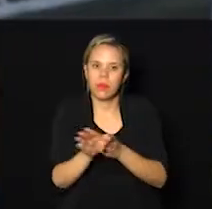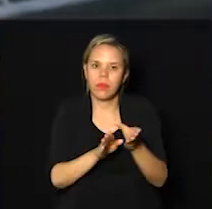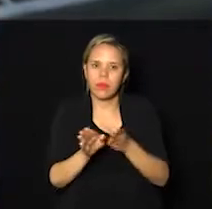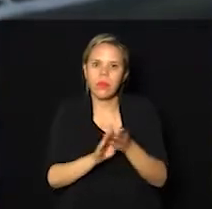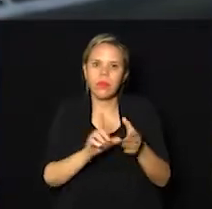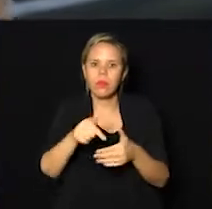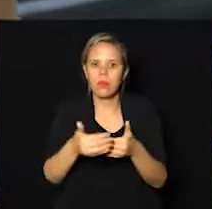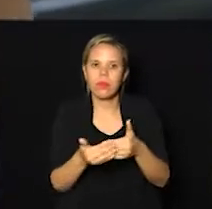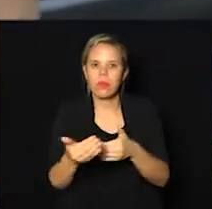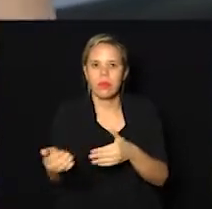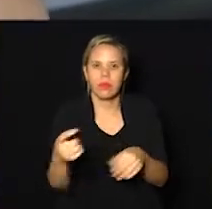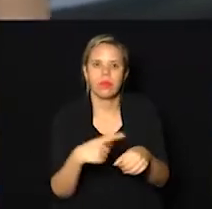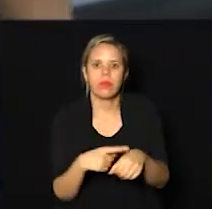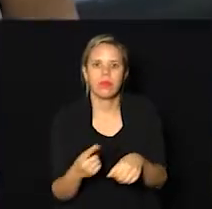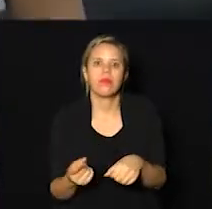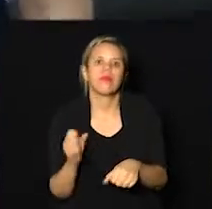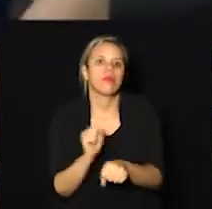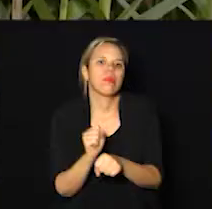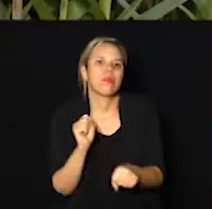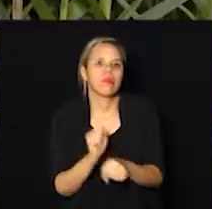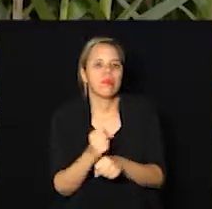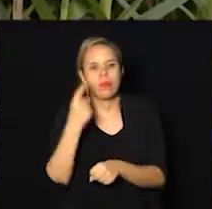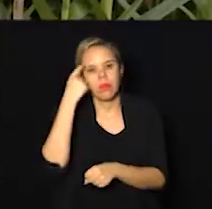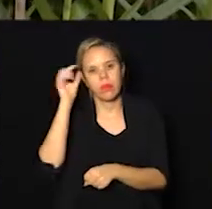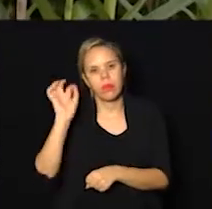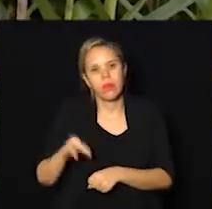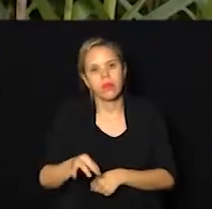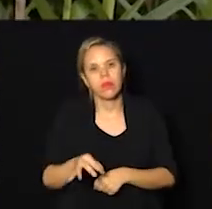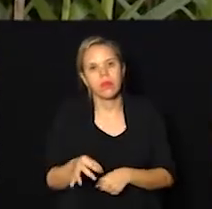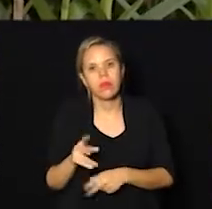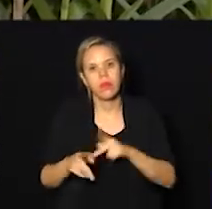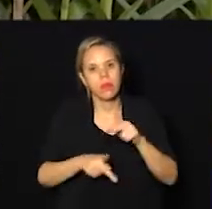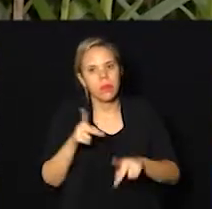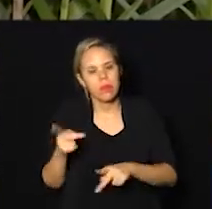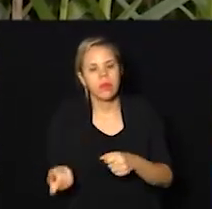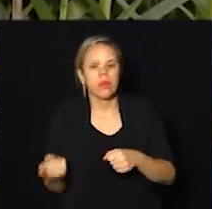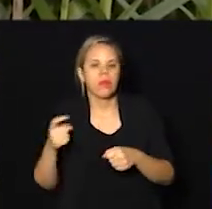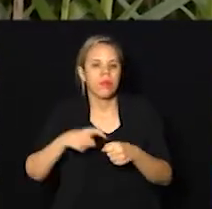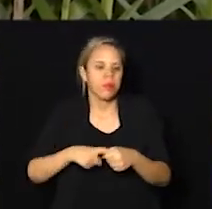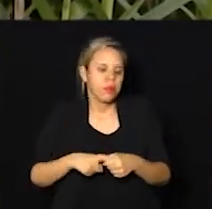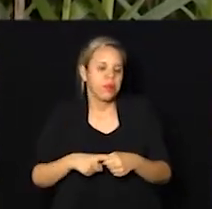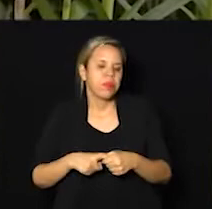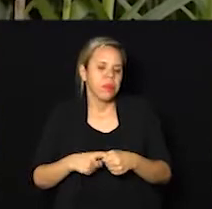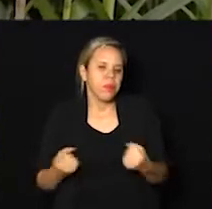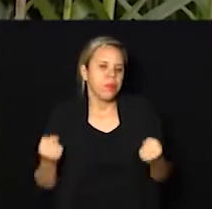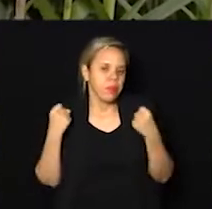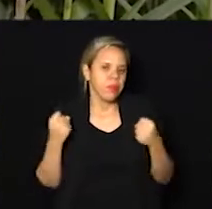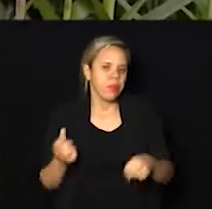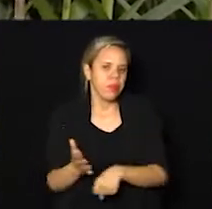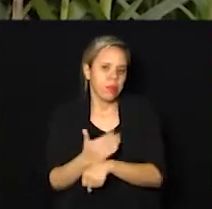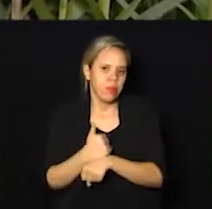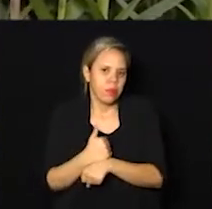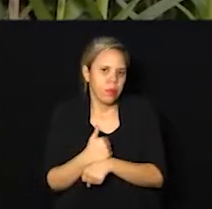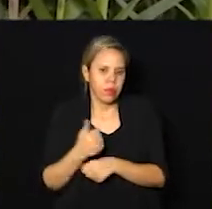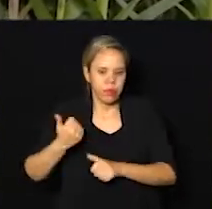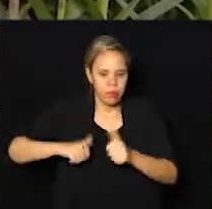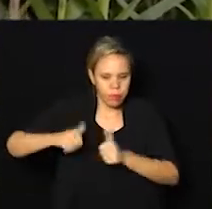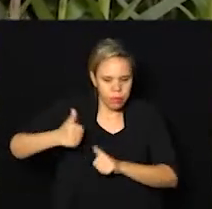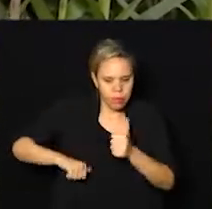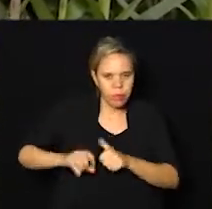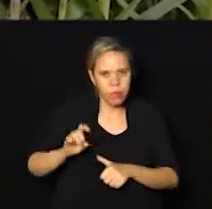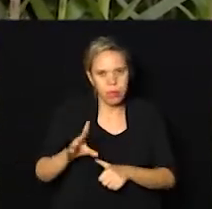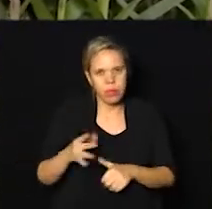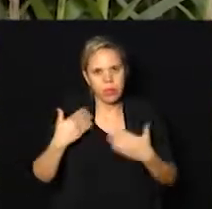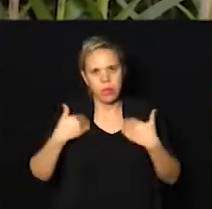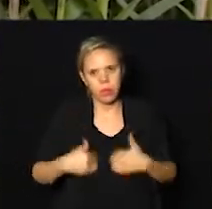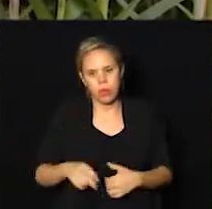médicas, ainda mais depois de um tempo parados. O ideal é que essas pessoas elas retomem as atividades, mas antes uma pré-avaliação, porque a